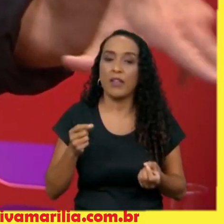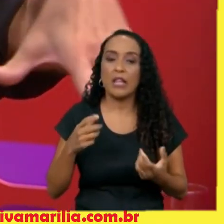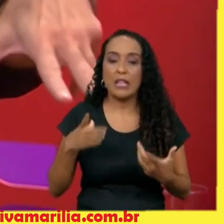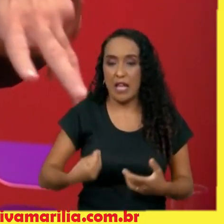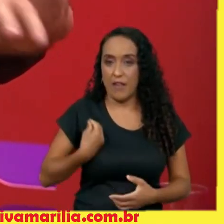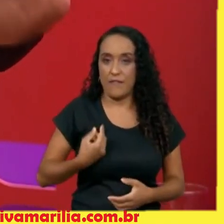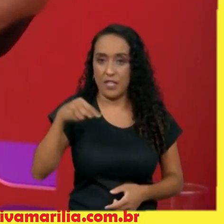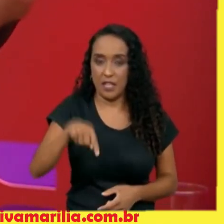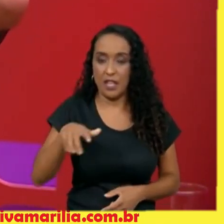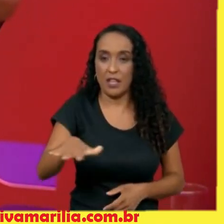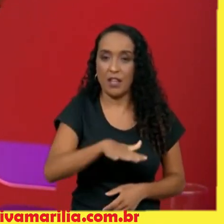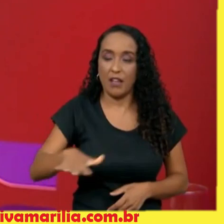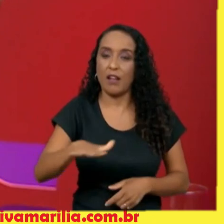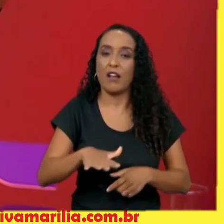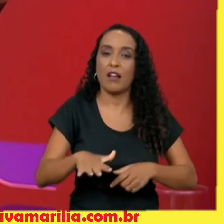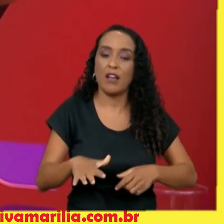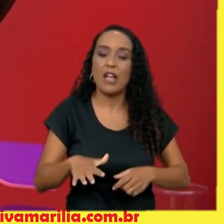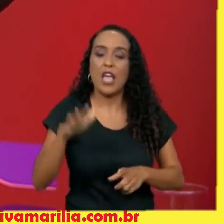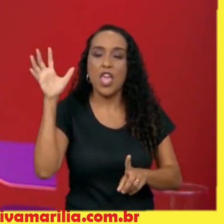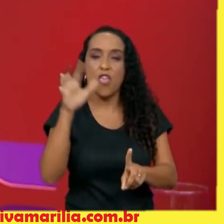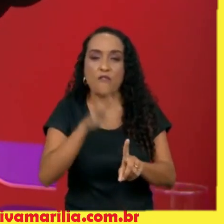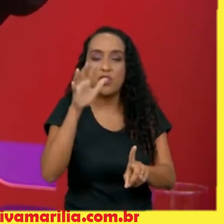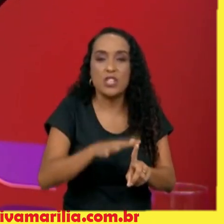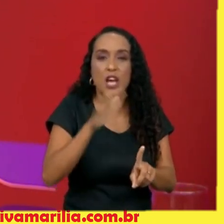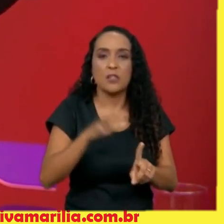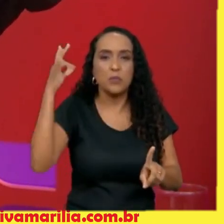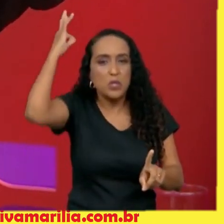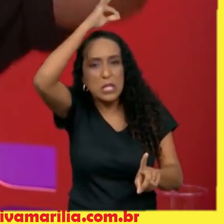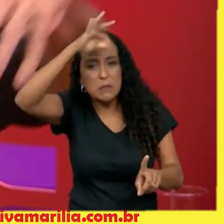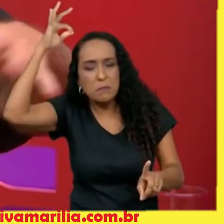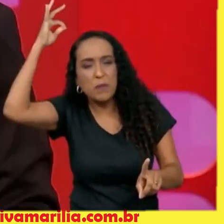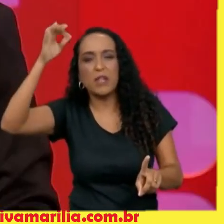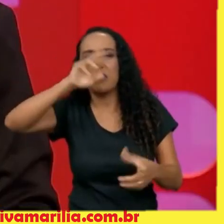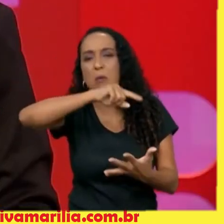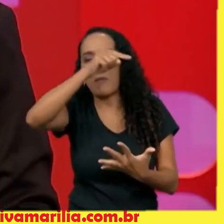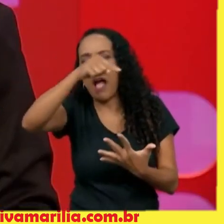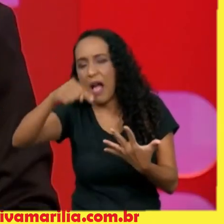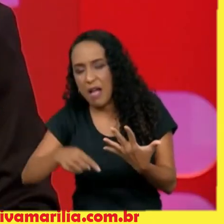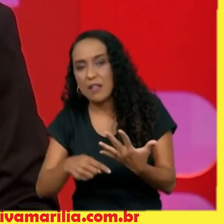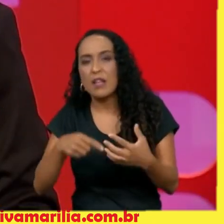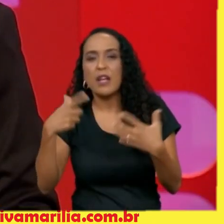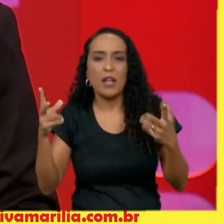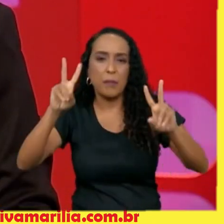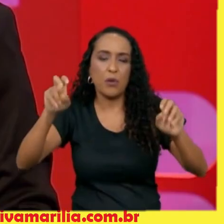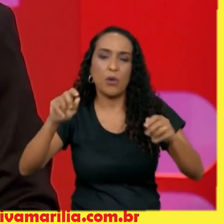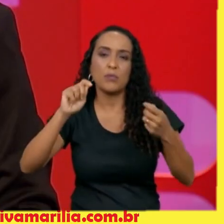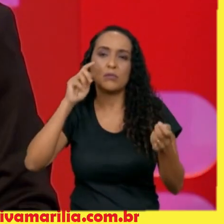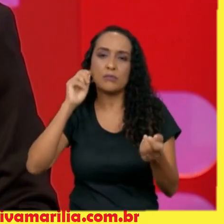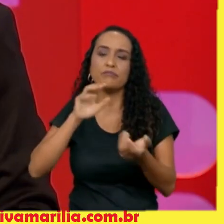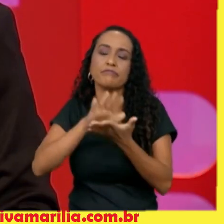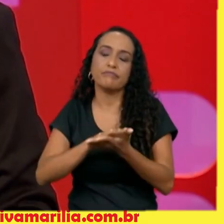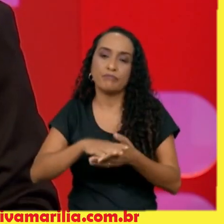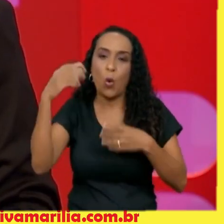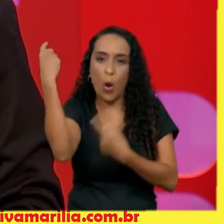vida aqui nesse nível é influenciada por espíritos, não sei o que e tal. Isso é a coisa do candomblé, do não sei o que e tal.